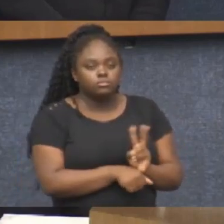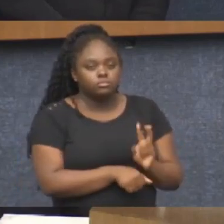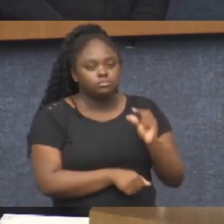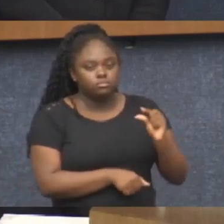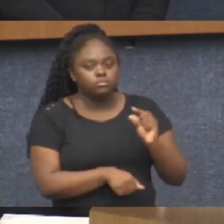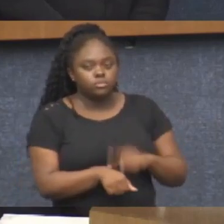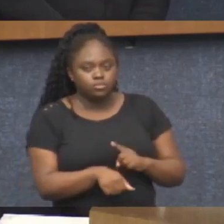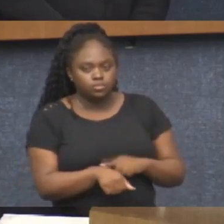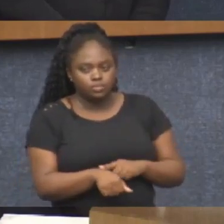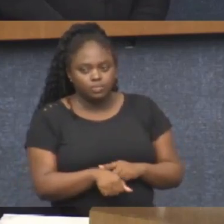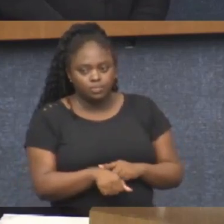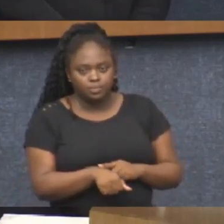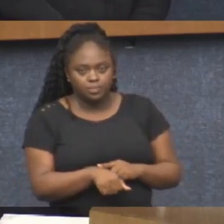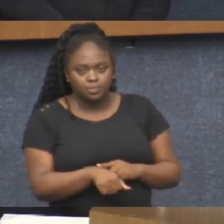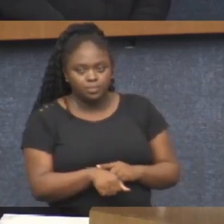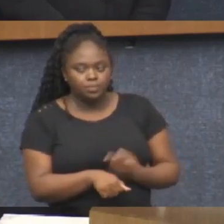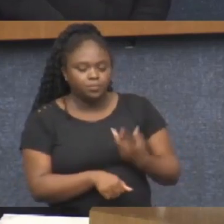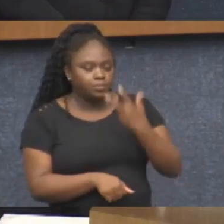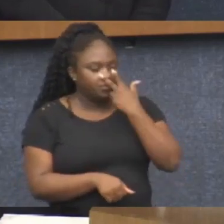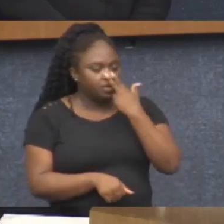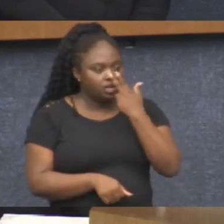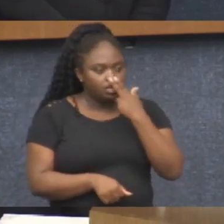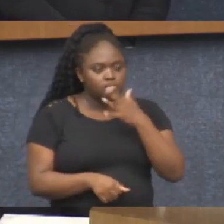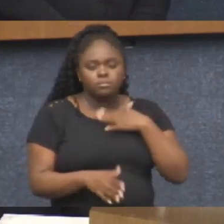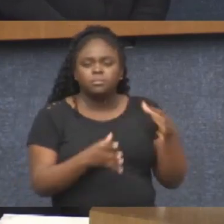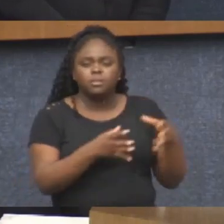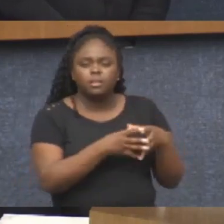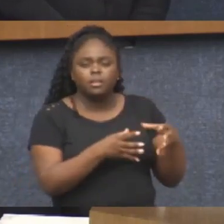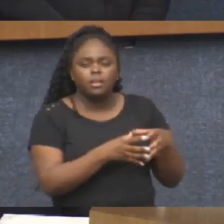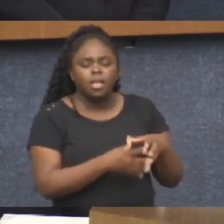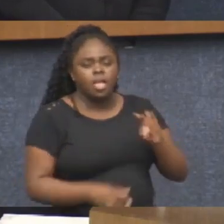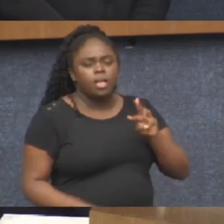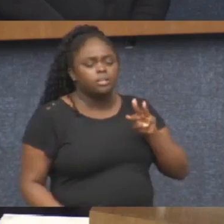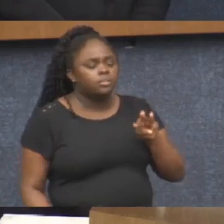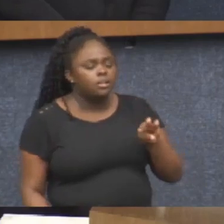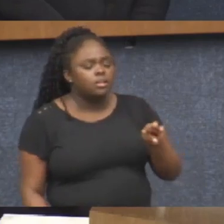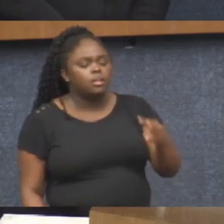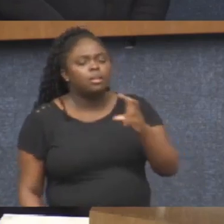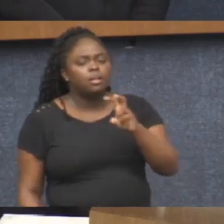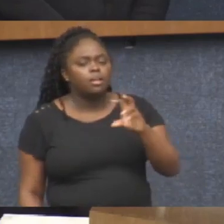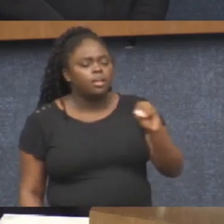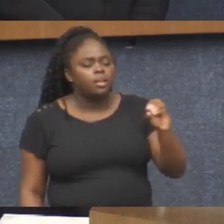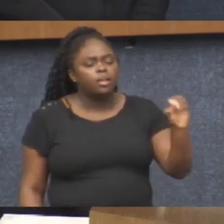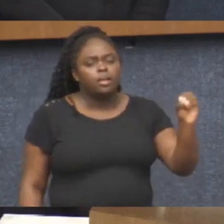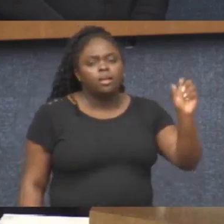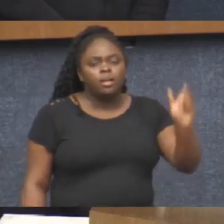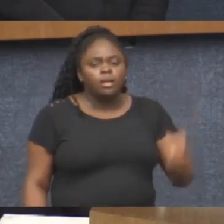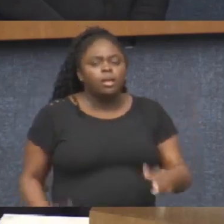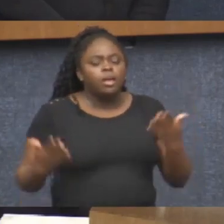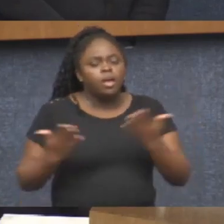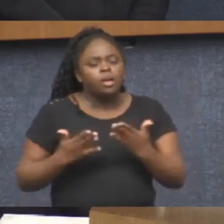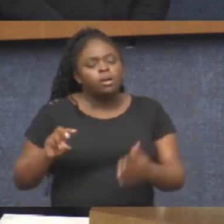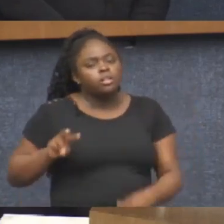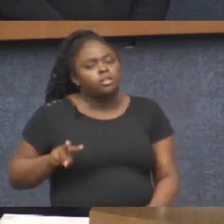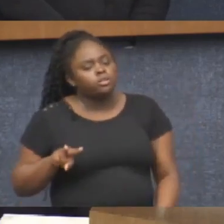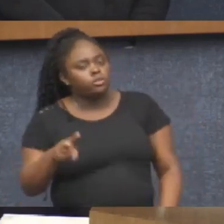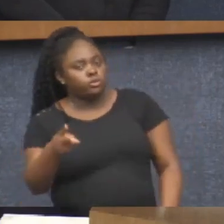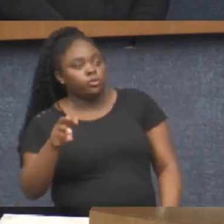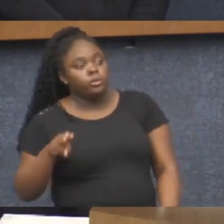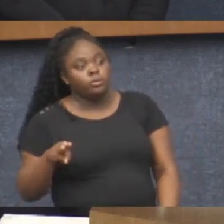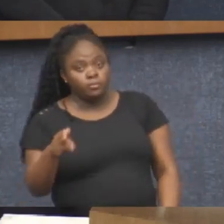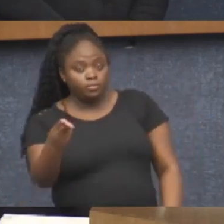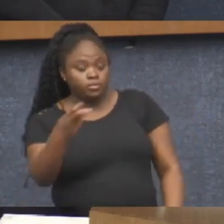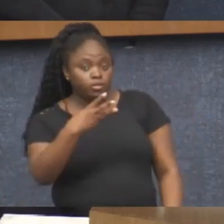tempo, e parece que minha equipe, que tinha 3.500 pessoas, agora tem 2 milhões e 300, e está um pouco